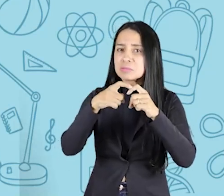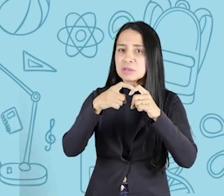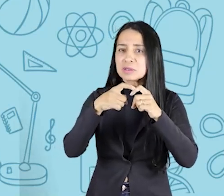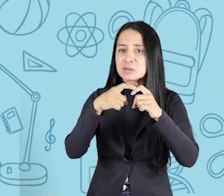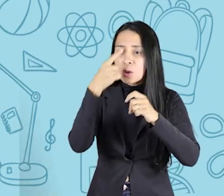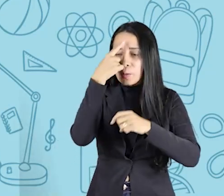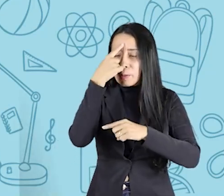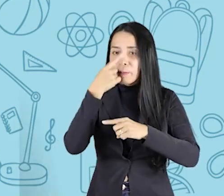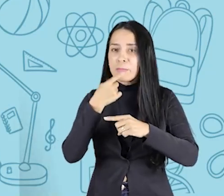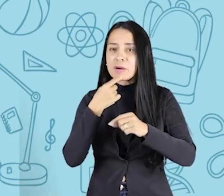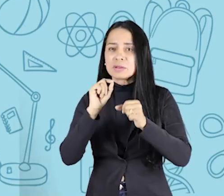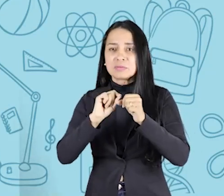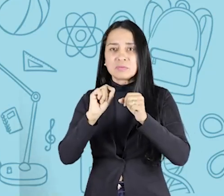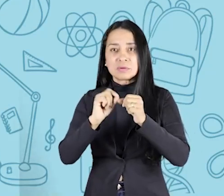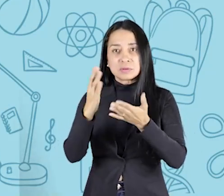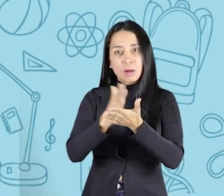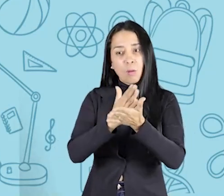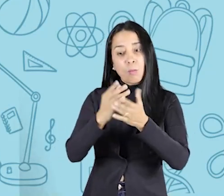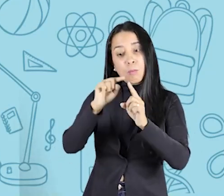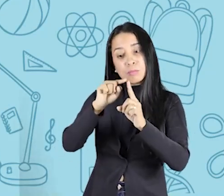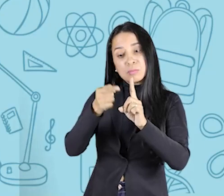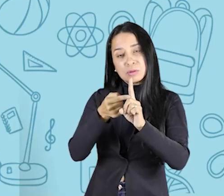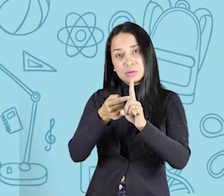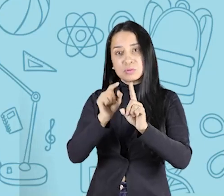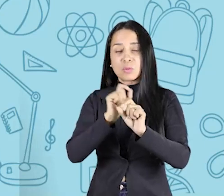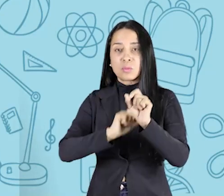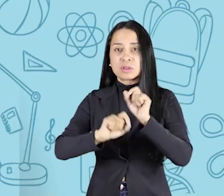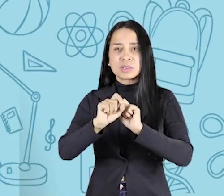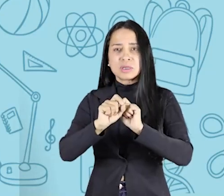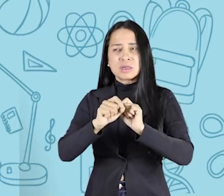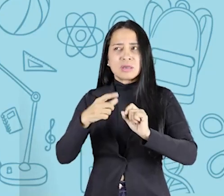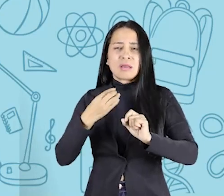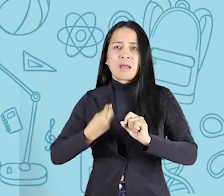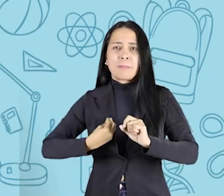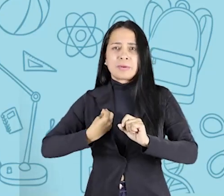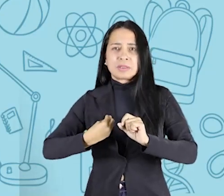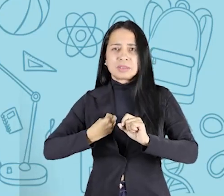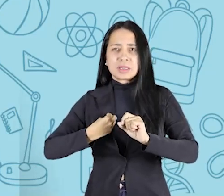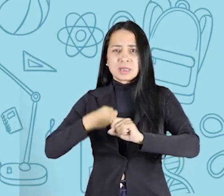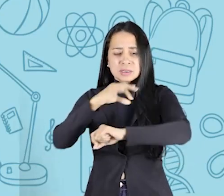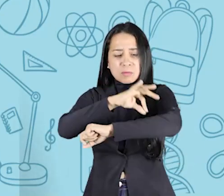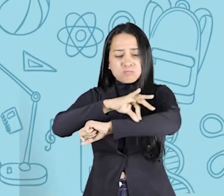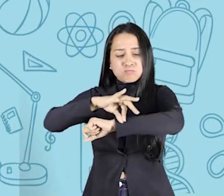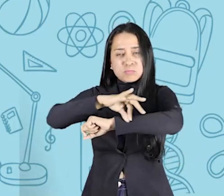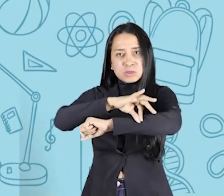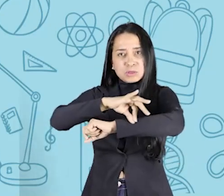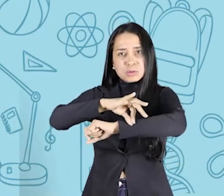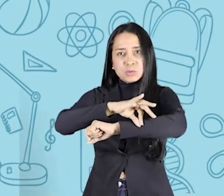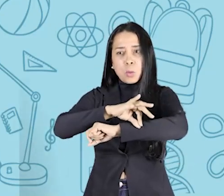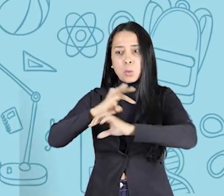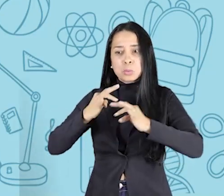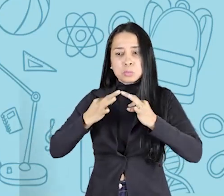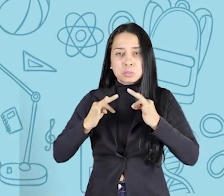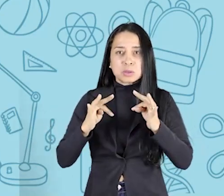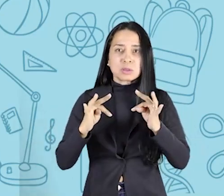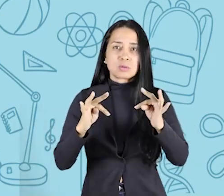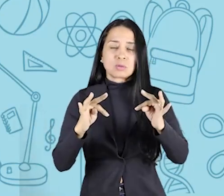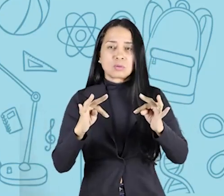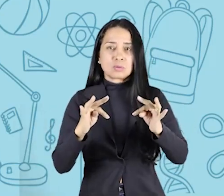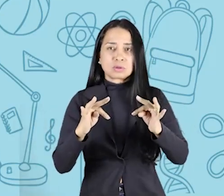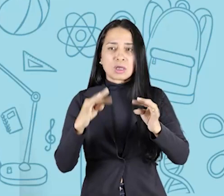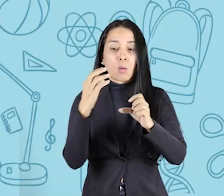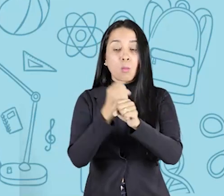né, onde são feitas algumas medições. E lá você vê inclusive a presença, né, dessas medições com réguas muito sofisticadas.